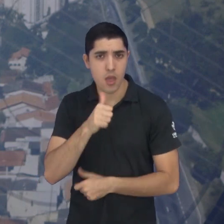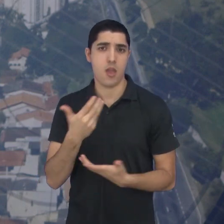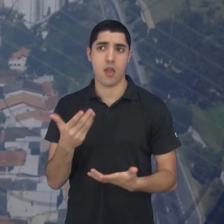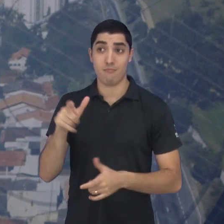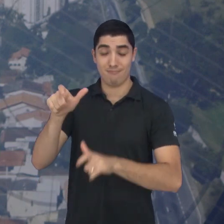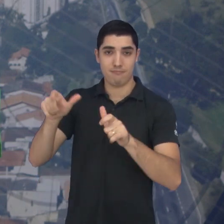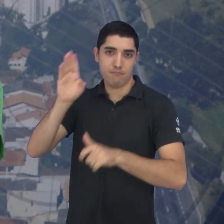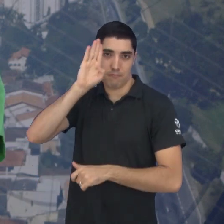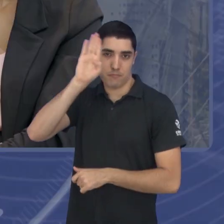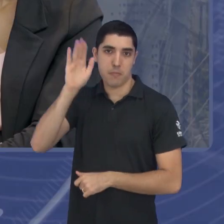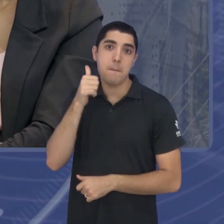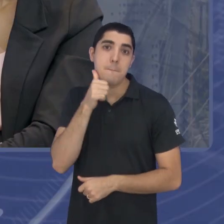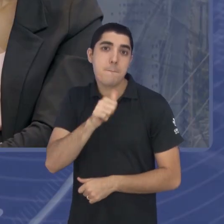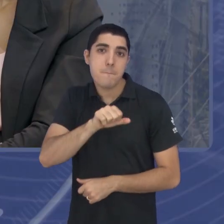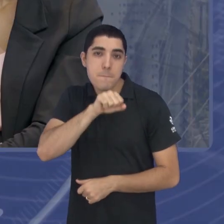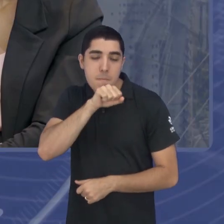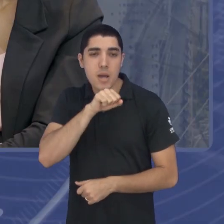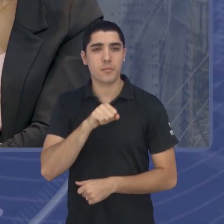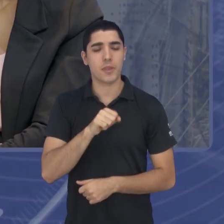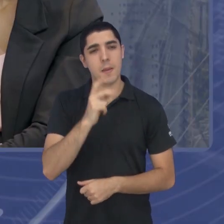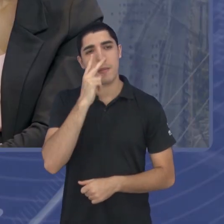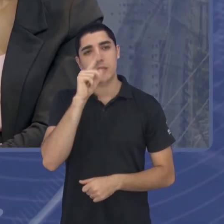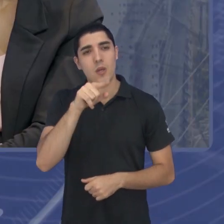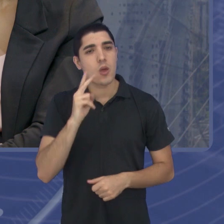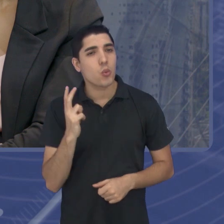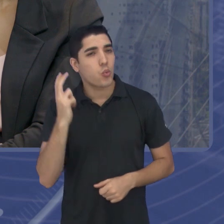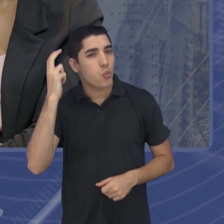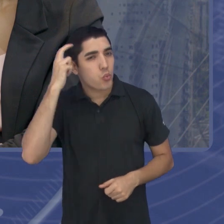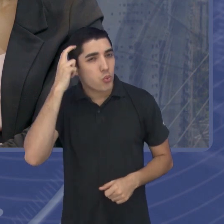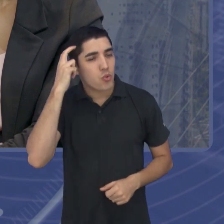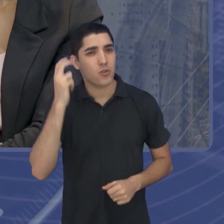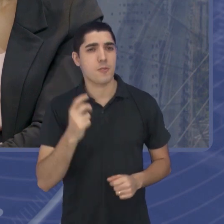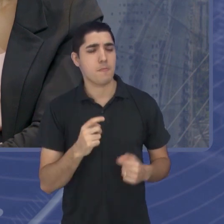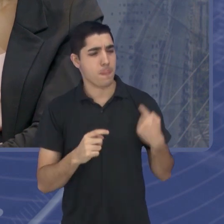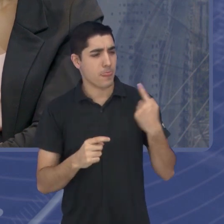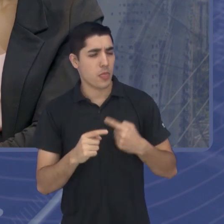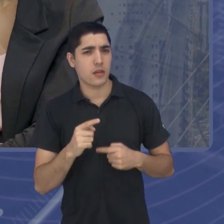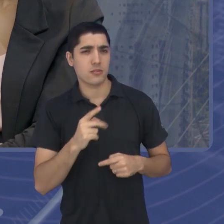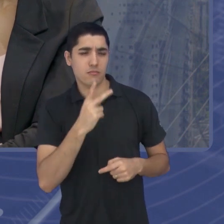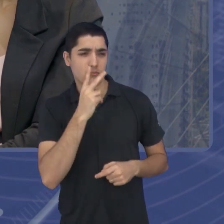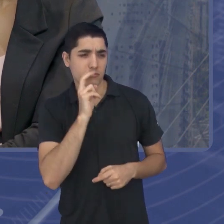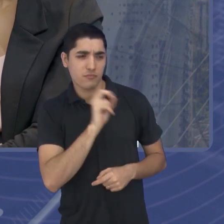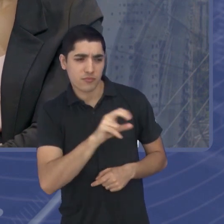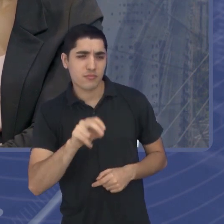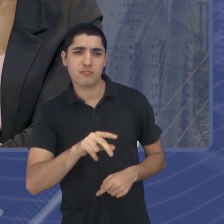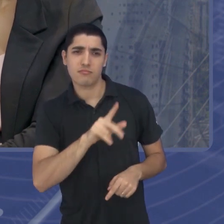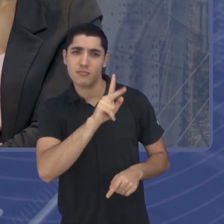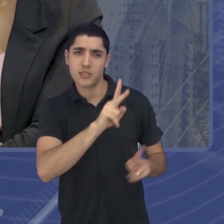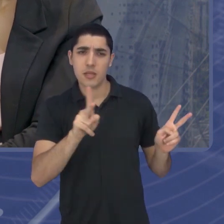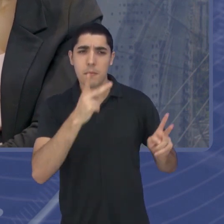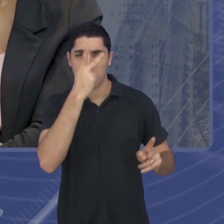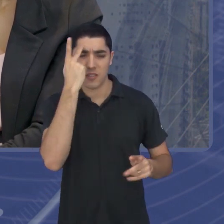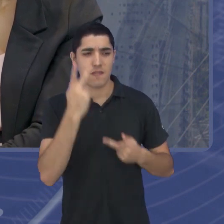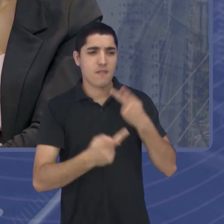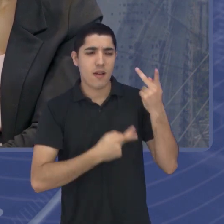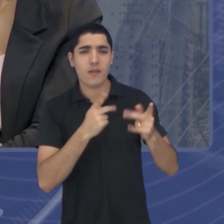principalmente, a gente é cultural, a gente cresce ouvindo, né? Ai, mas as mães